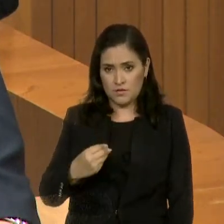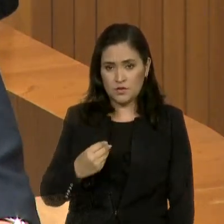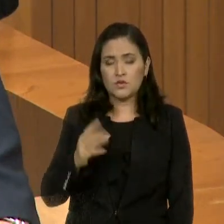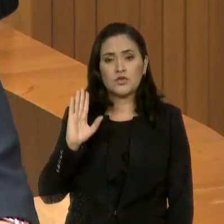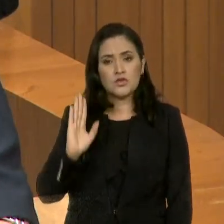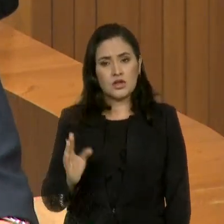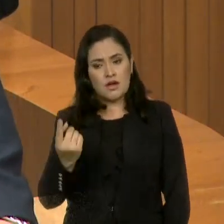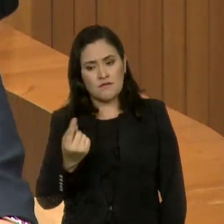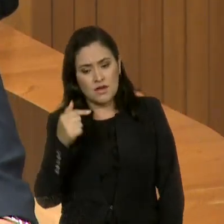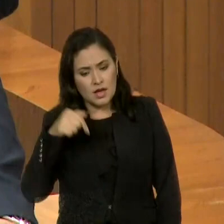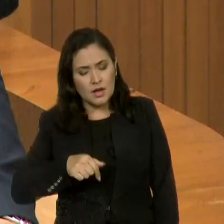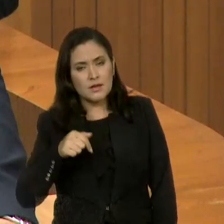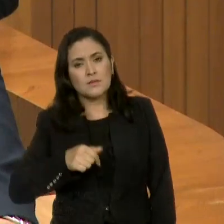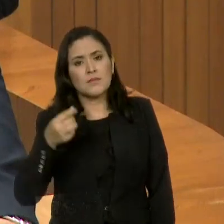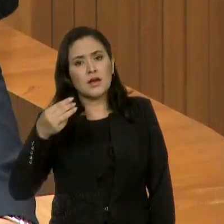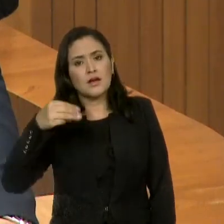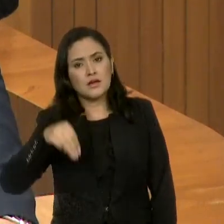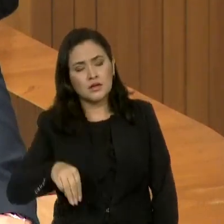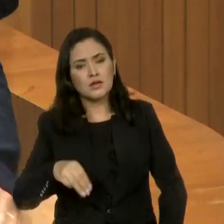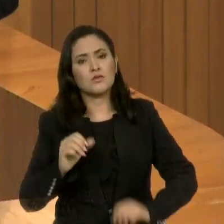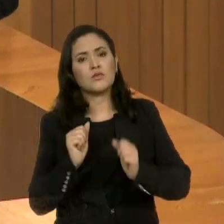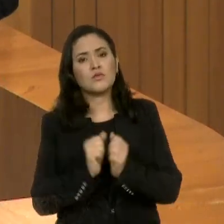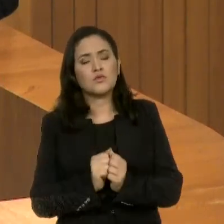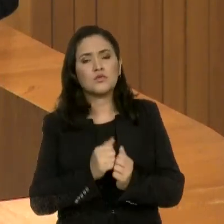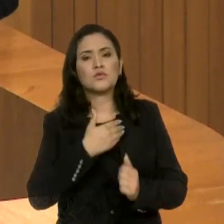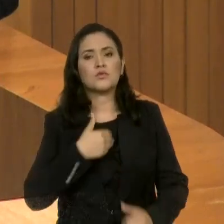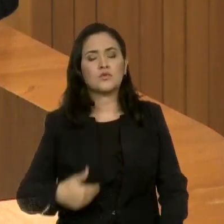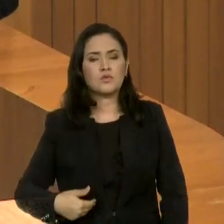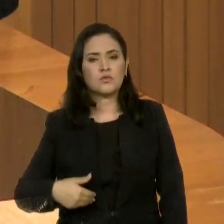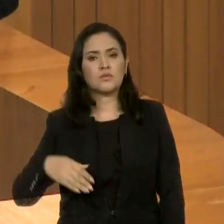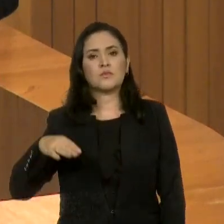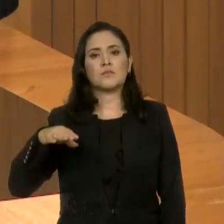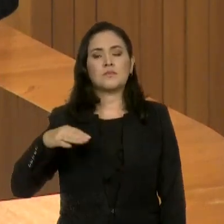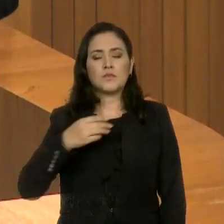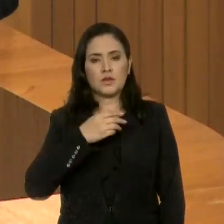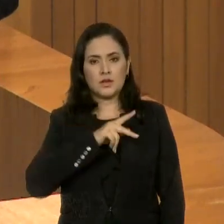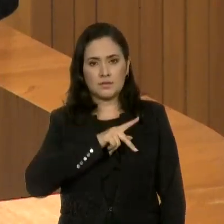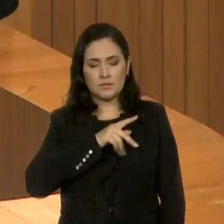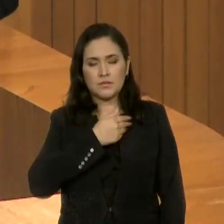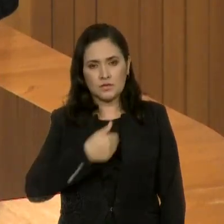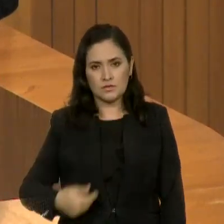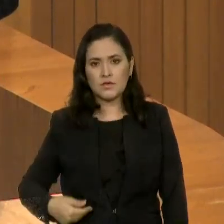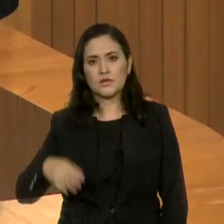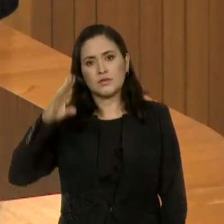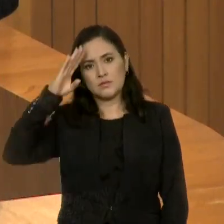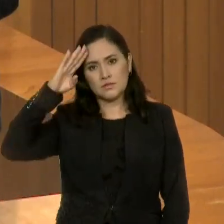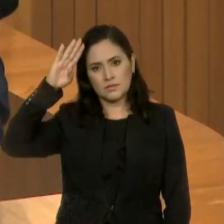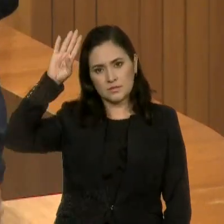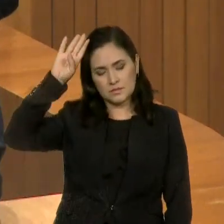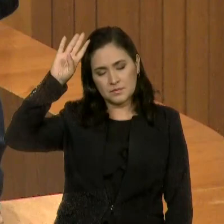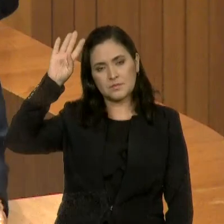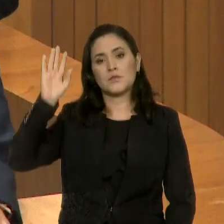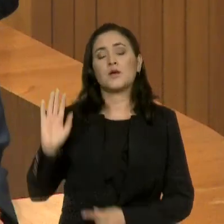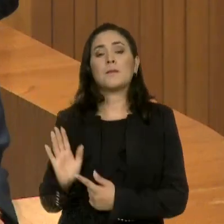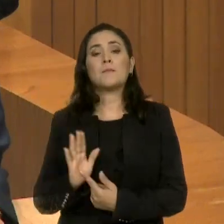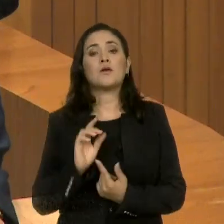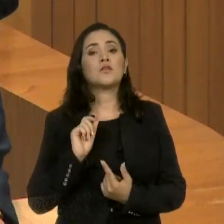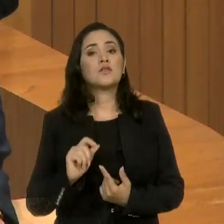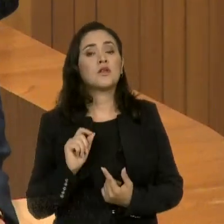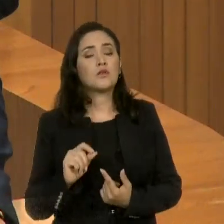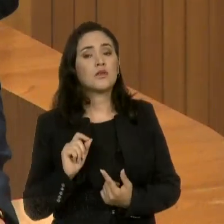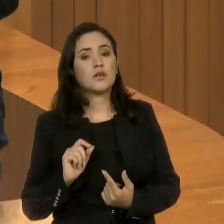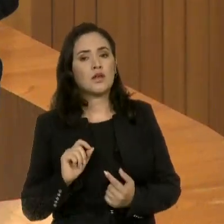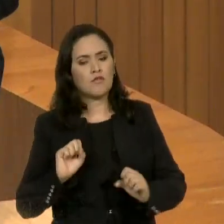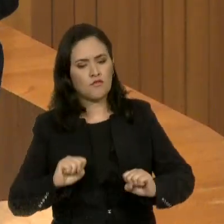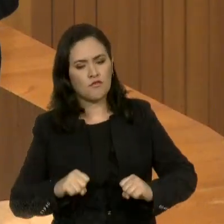a força do nosso estado, isso mostra a força dos nossos amigos políticos, que hoje nós